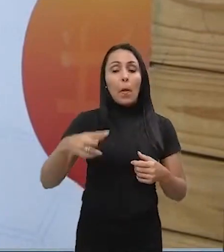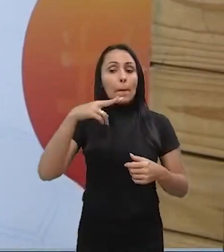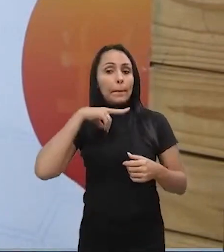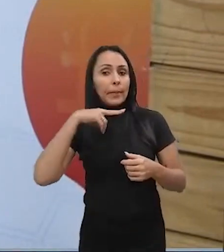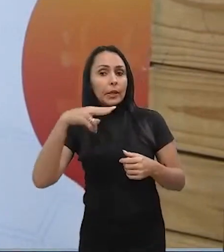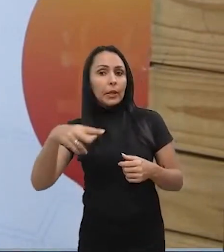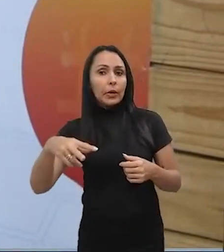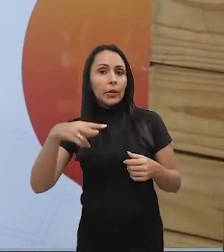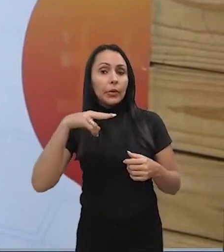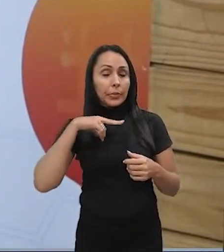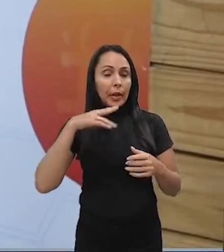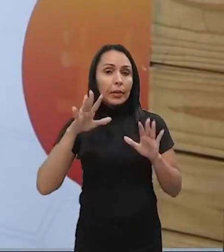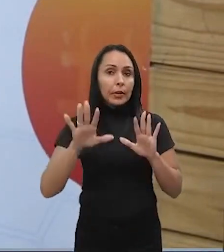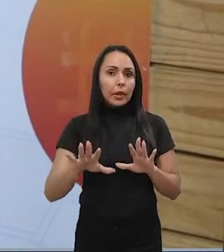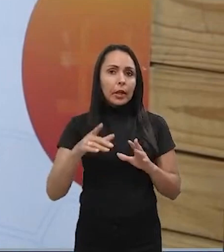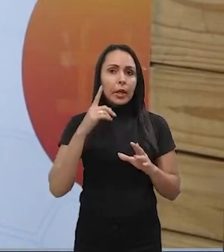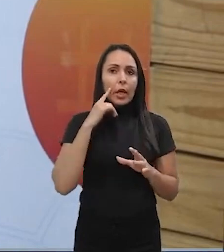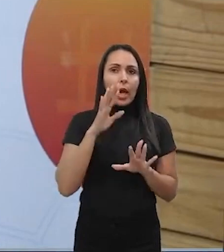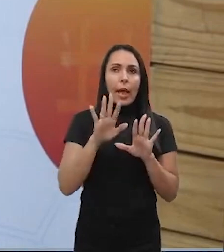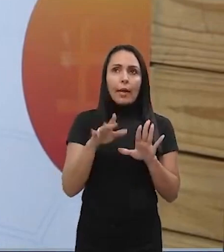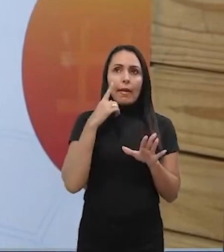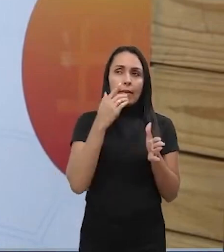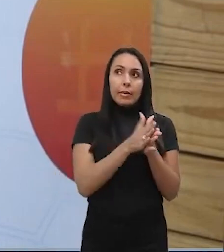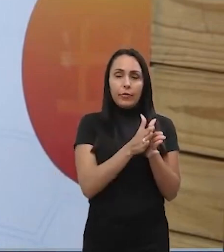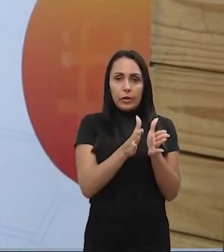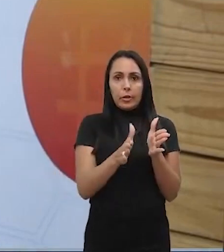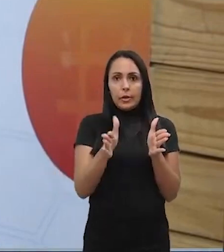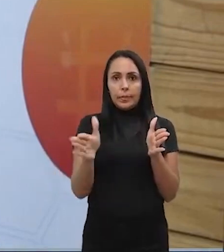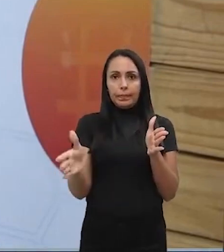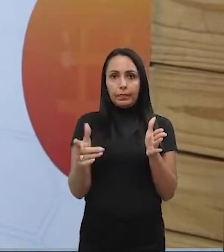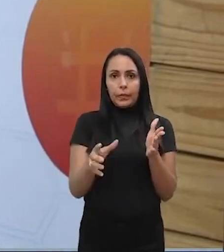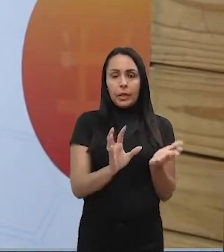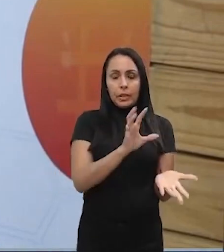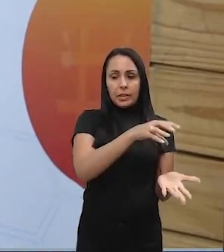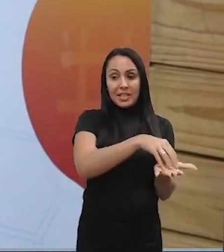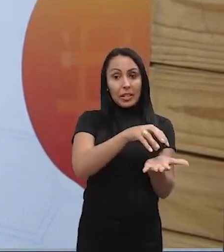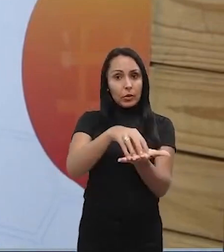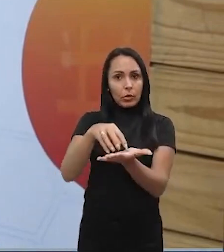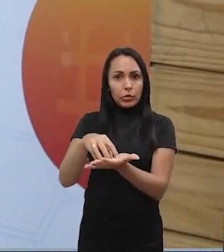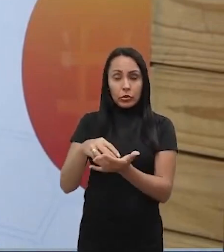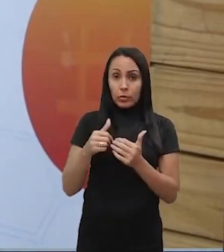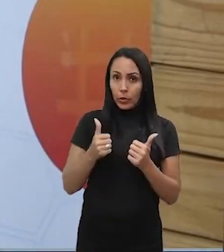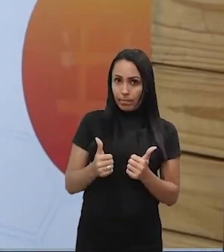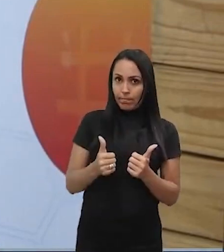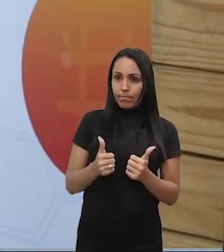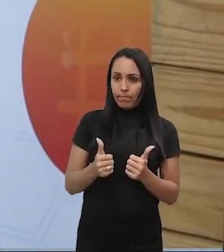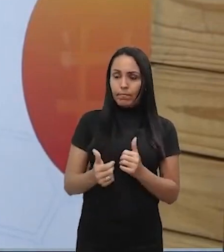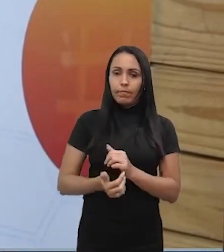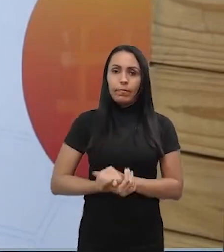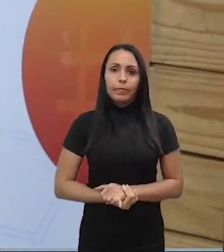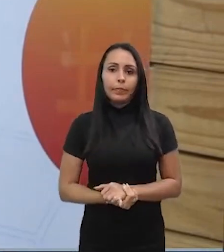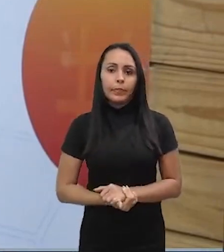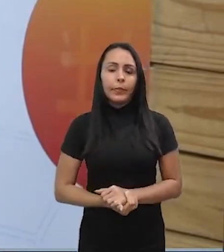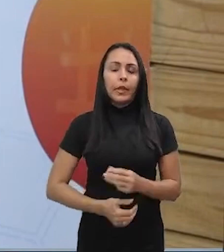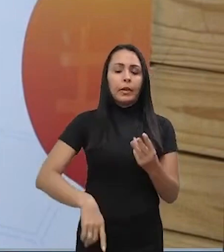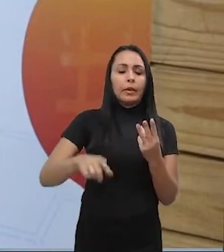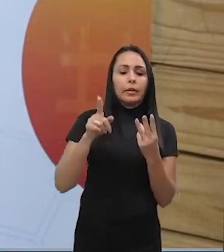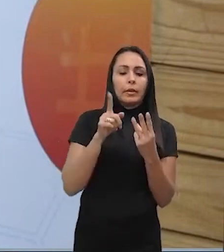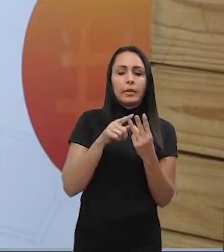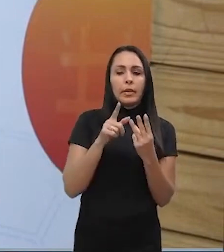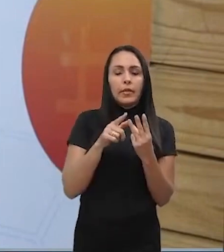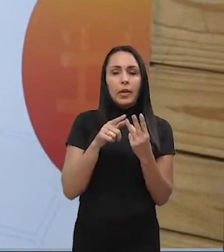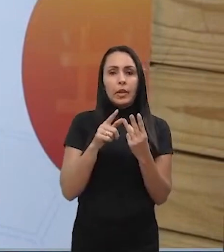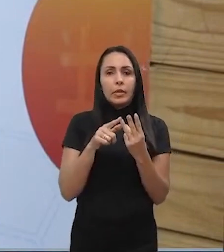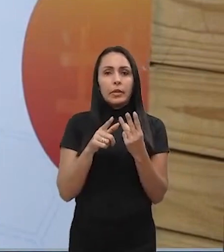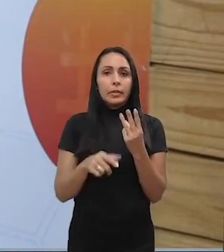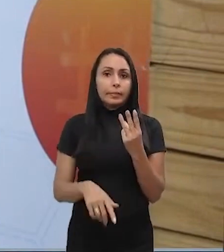privada, elas eram, digamos que, subdivididas em setores, tá bom? E a terceira fase,